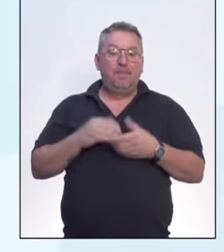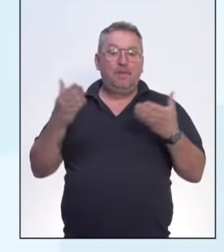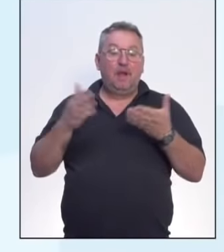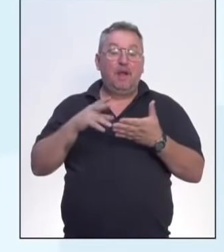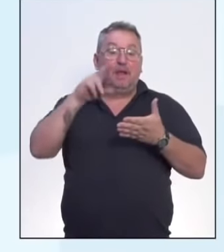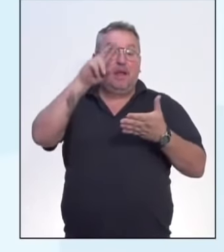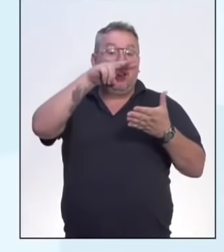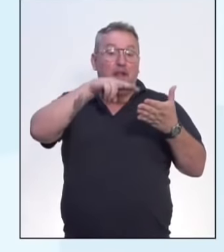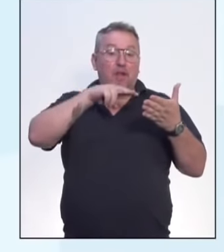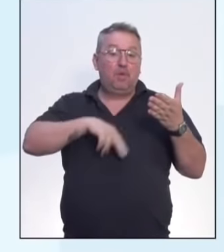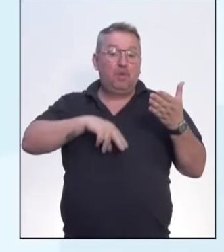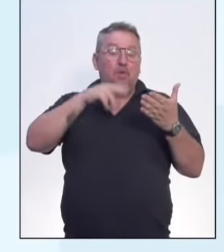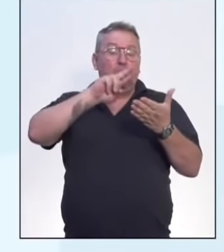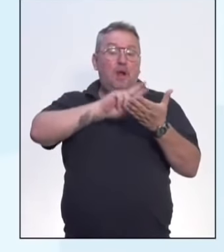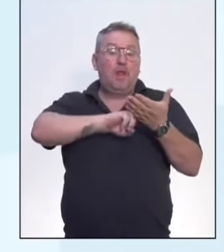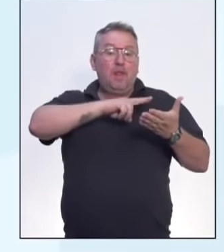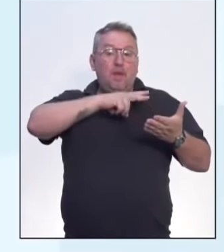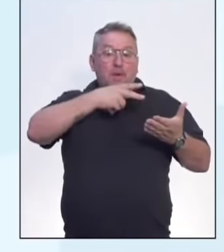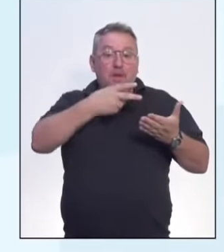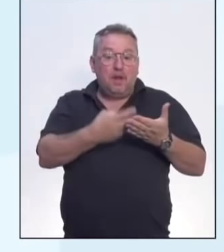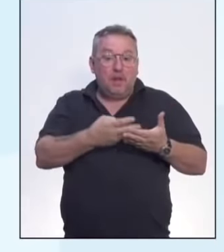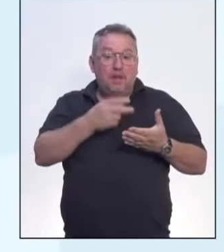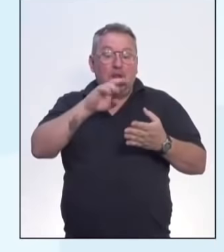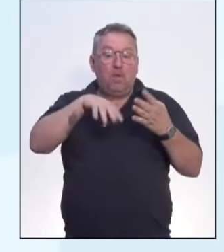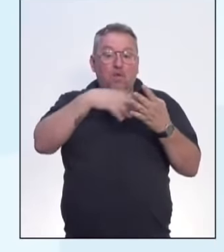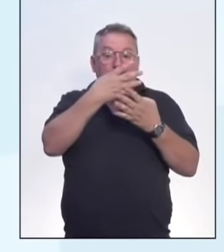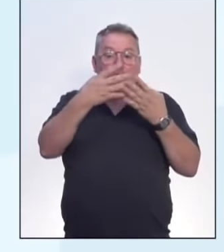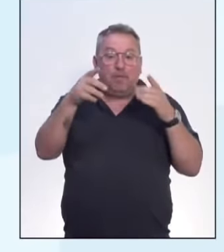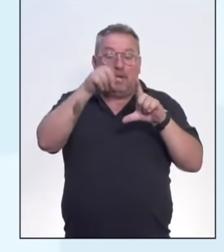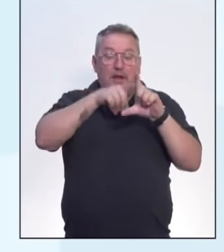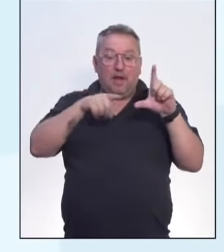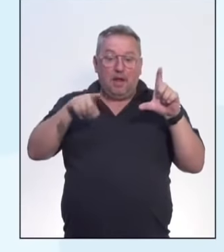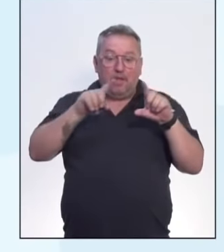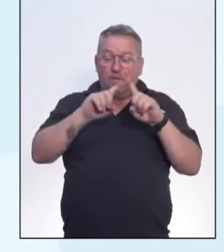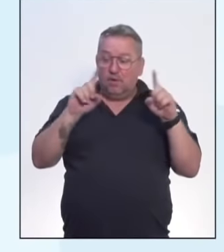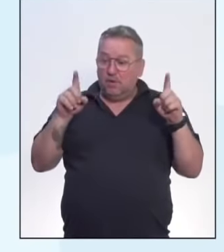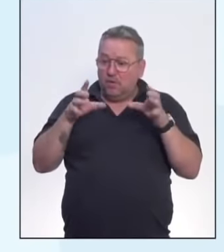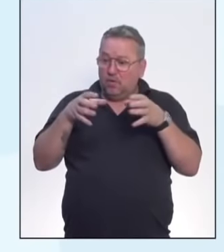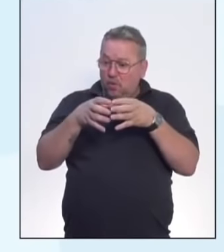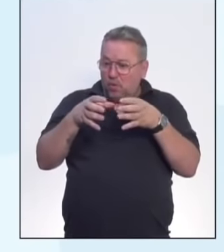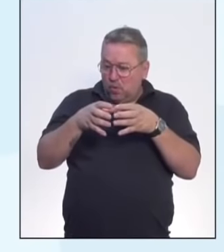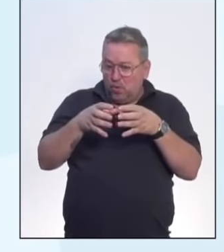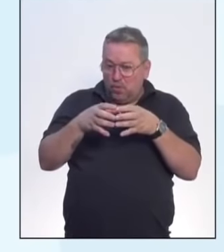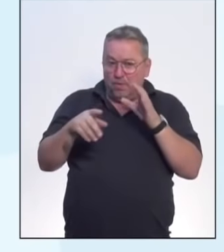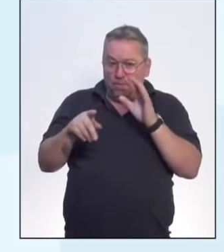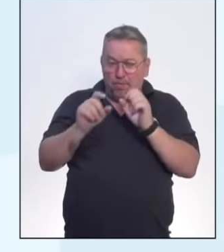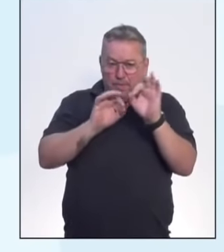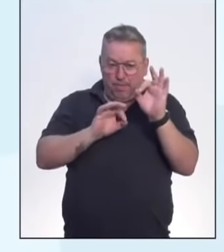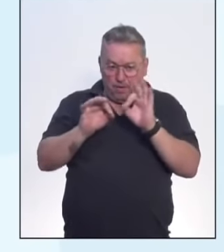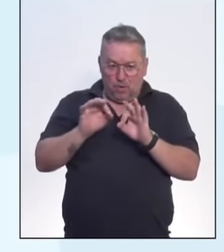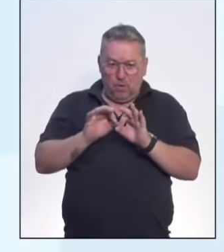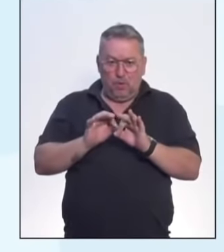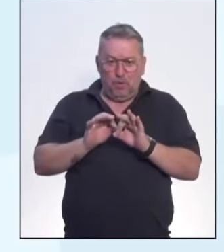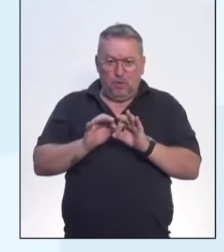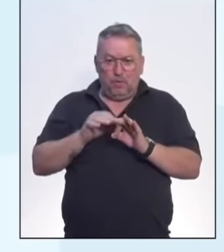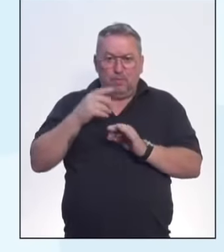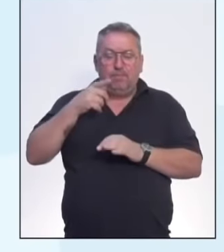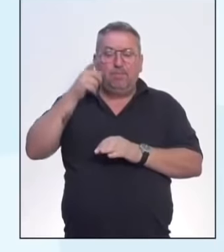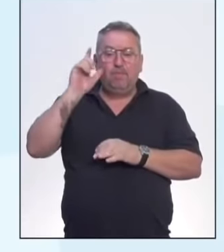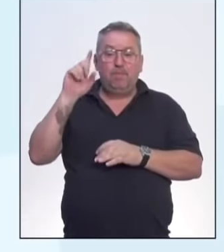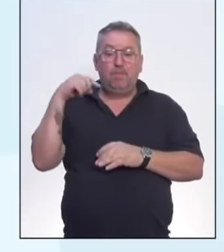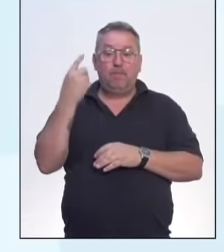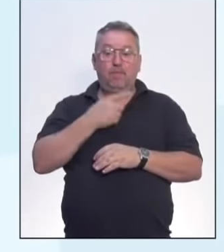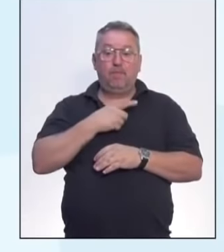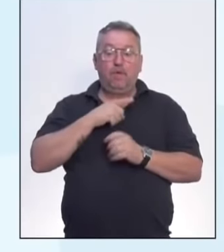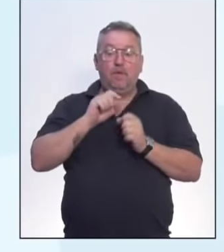EF06MA31. Tá? Essas aulas foram montadas pela equipe curricular, nós professores, e aí o que acontece? Ontem a gente